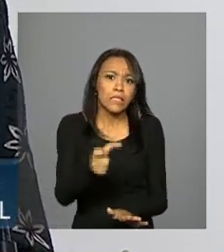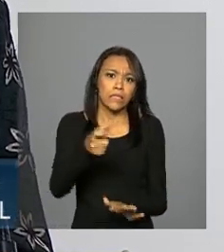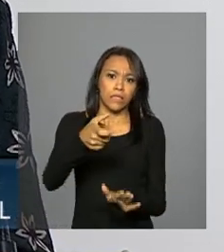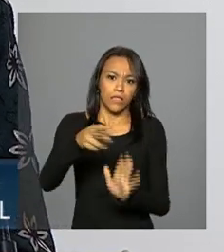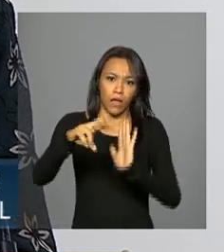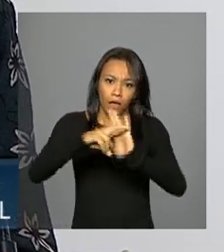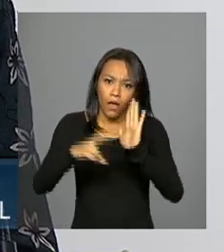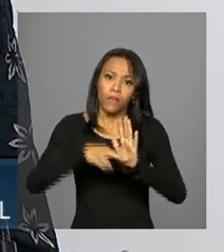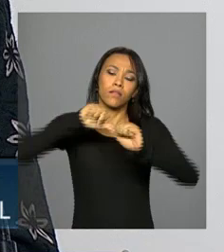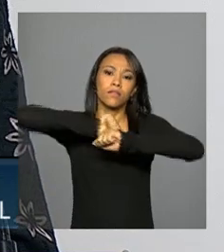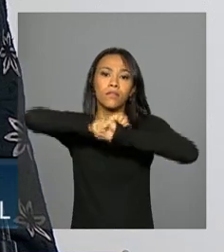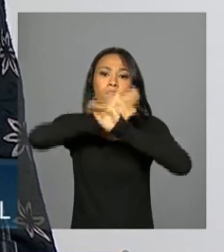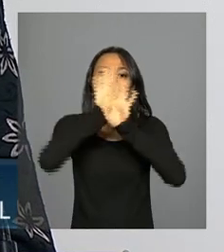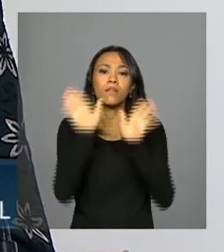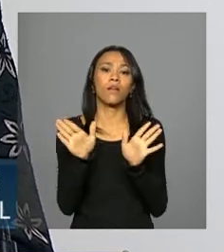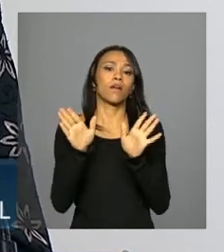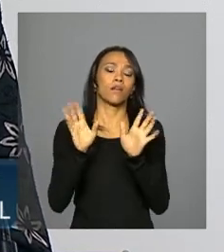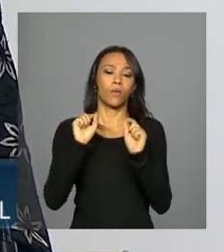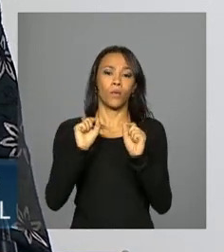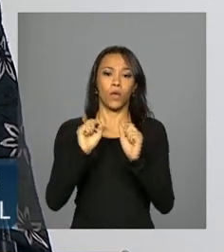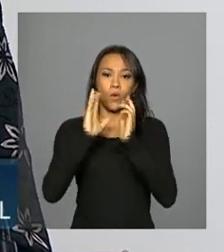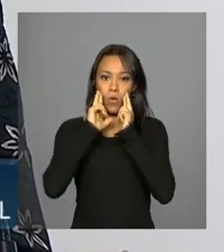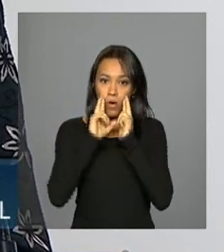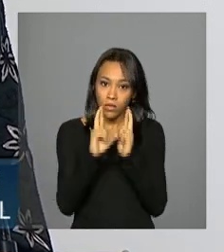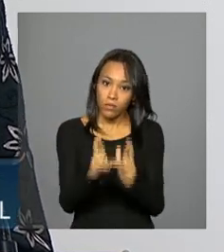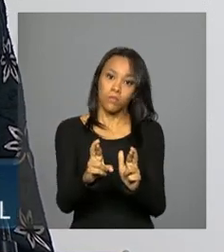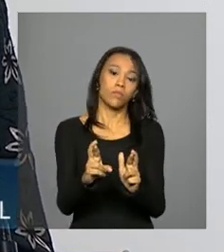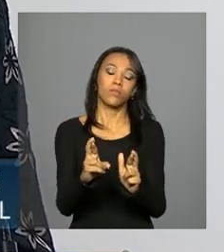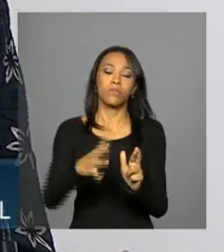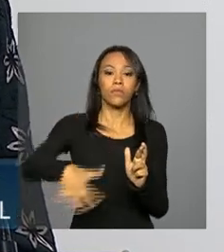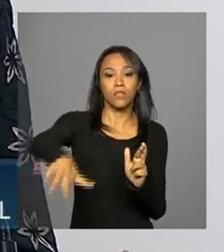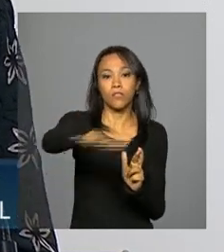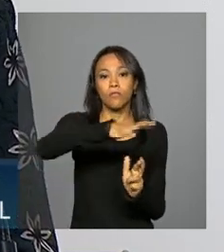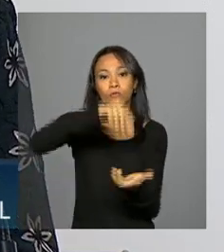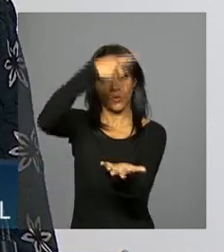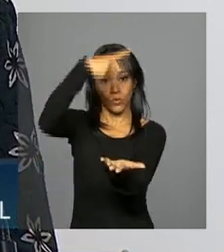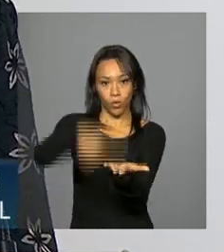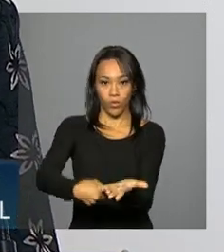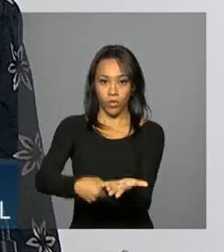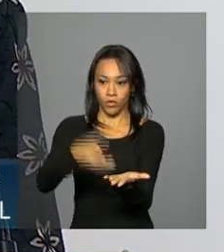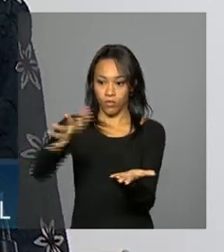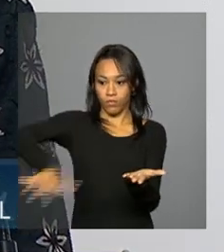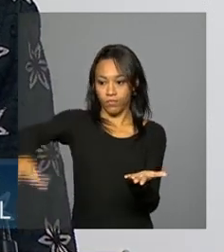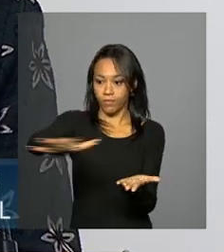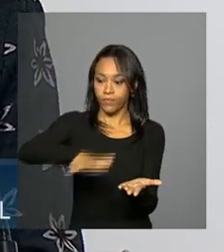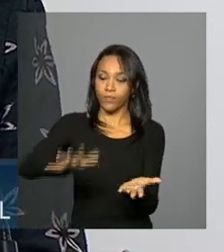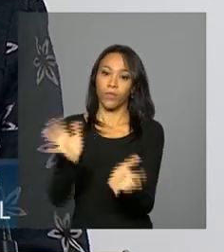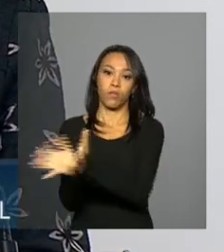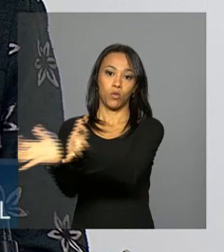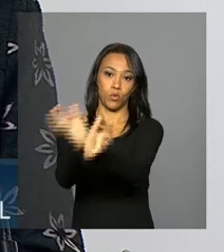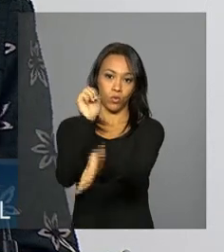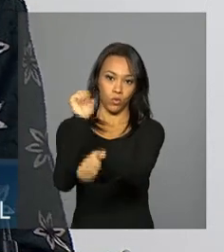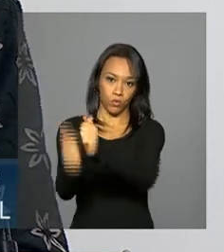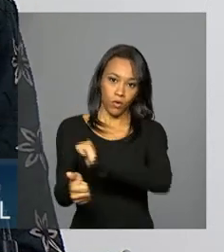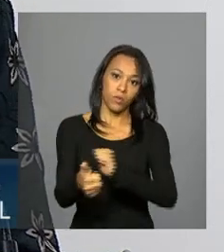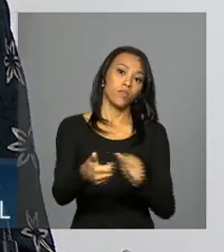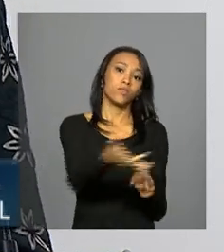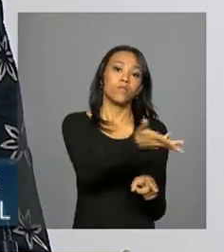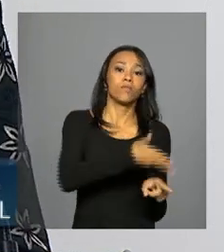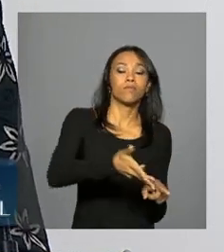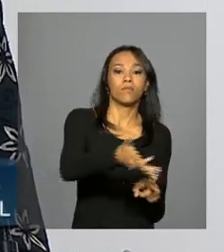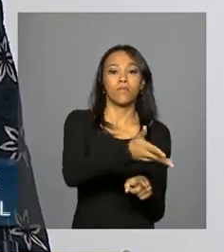e transparência o cumprimento das contrapartidas assumidas pelos clubes. O Profute permitirá que